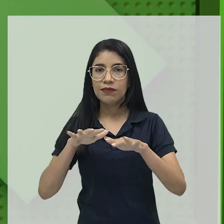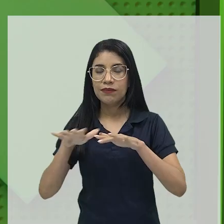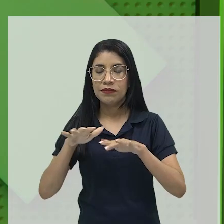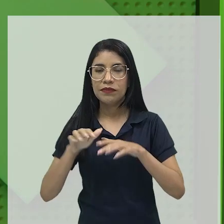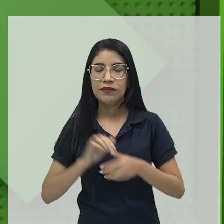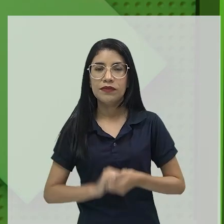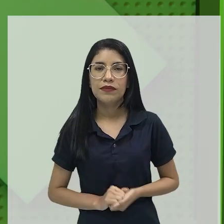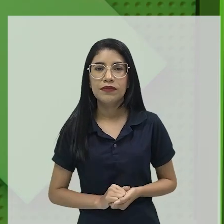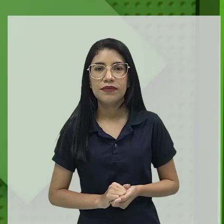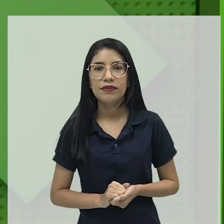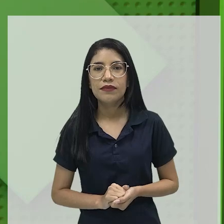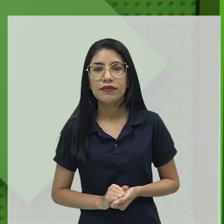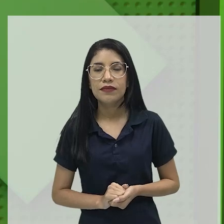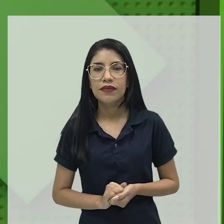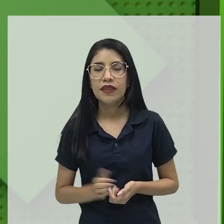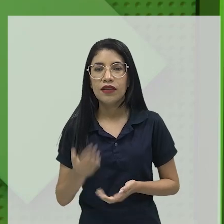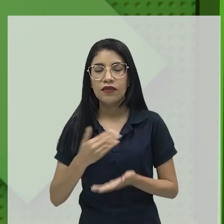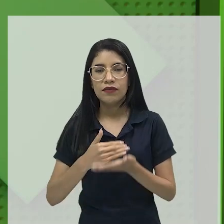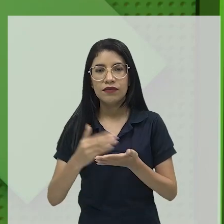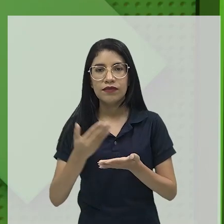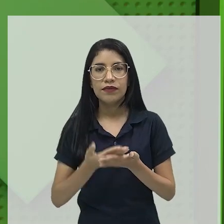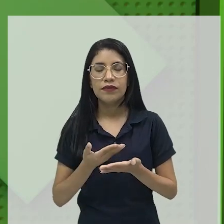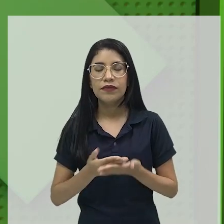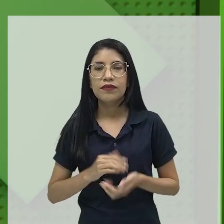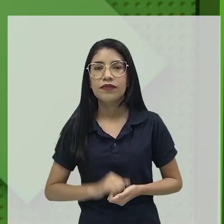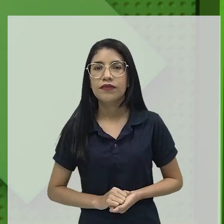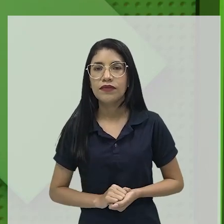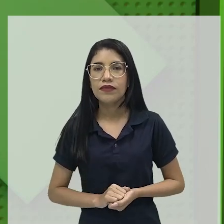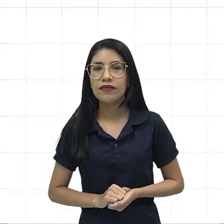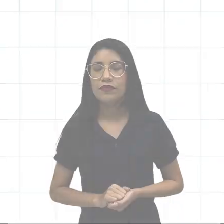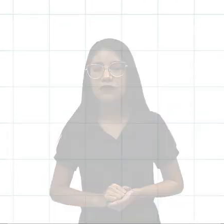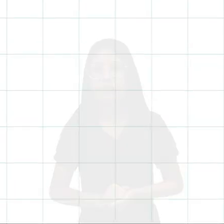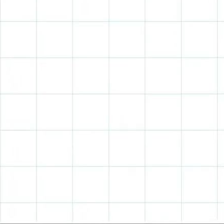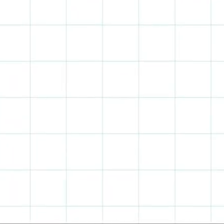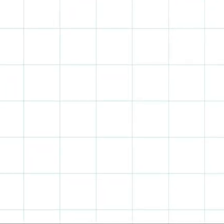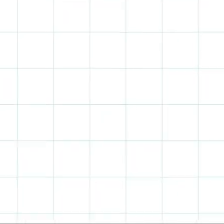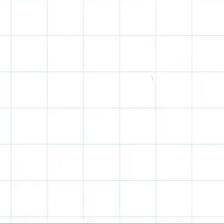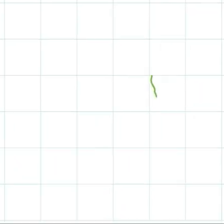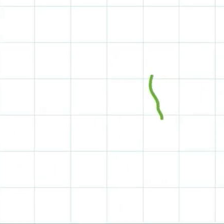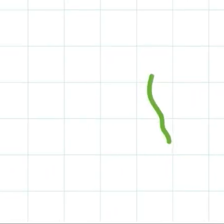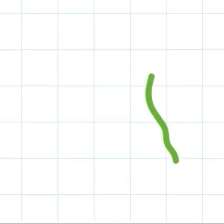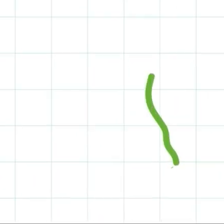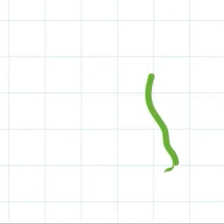mecânica. Então, vamos para a nossa aula.